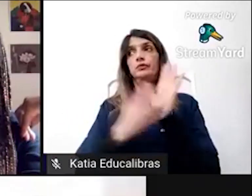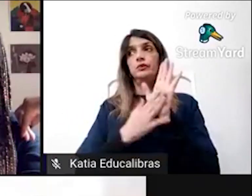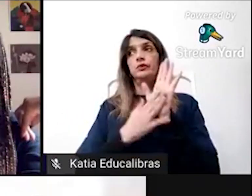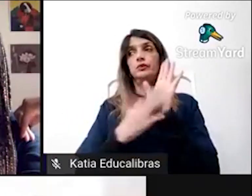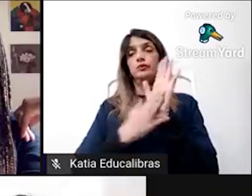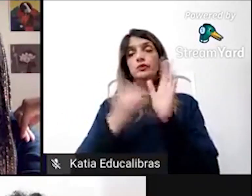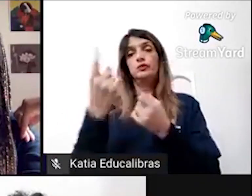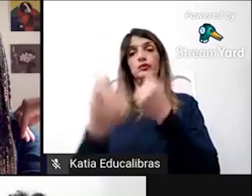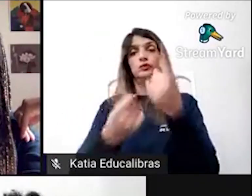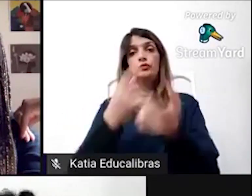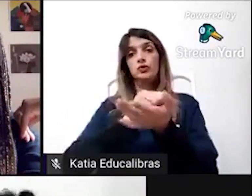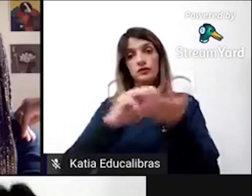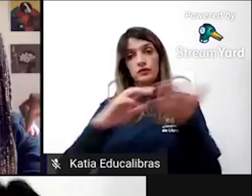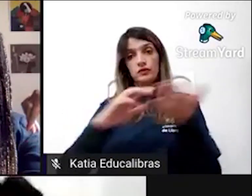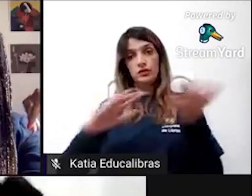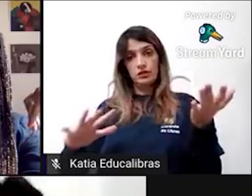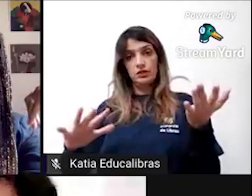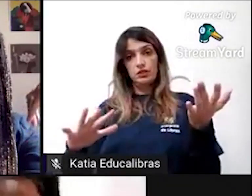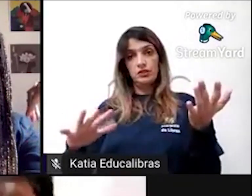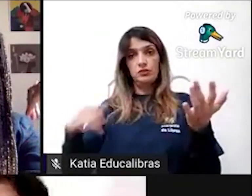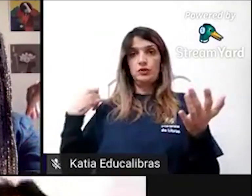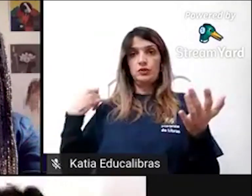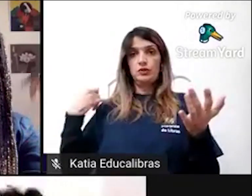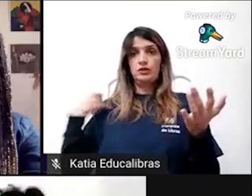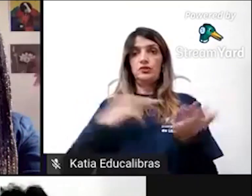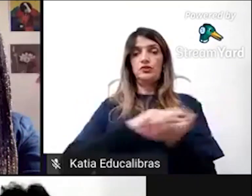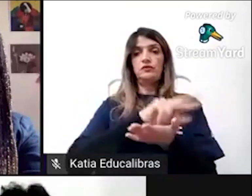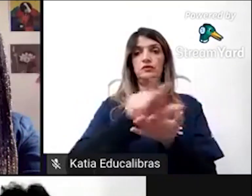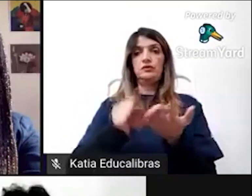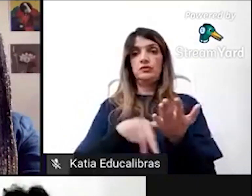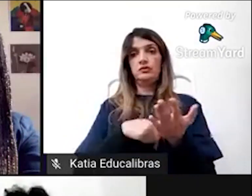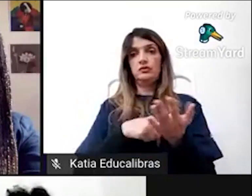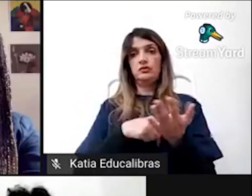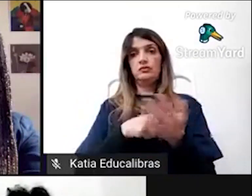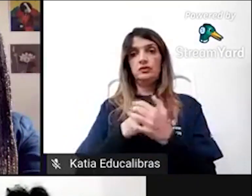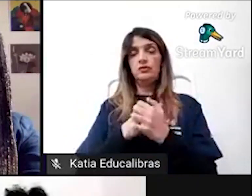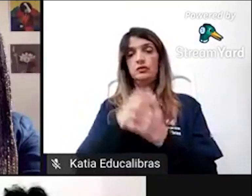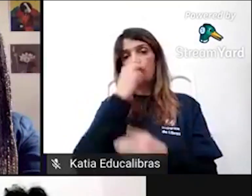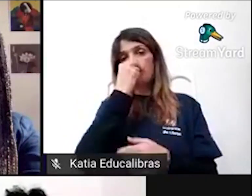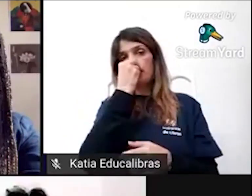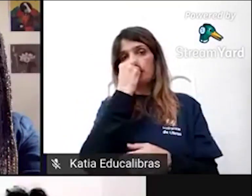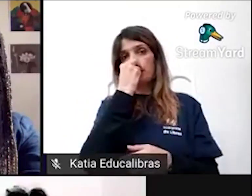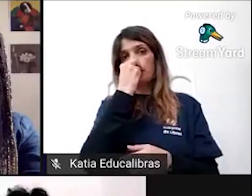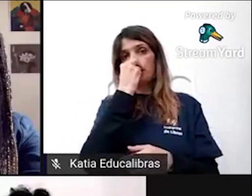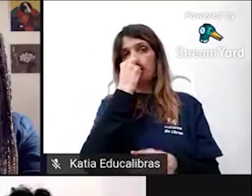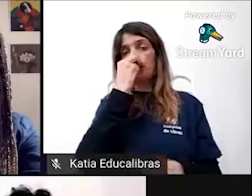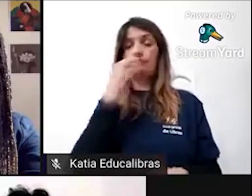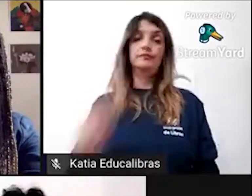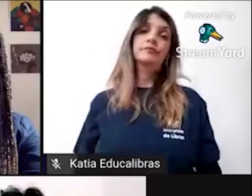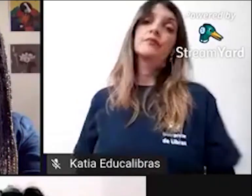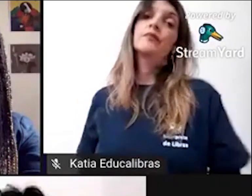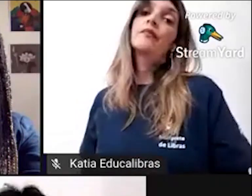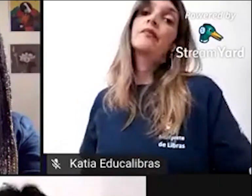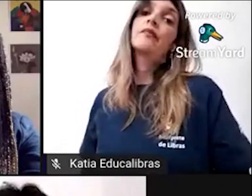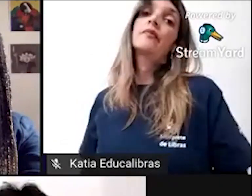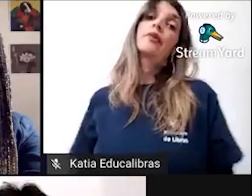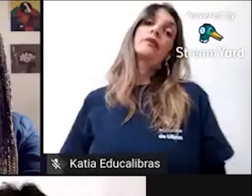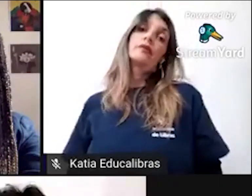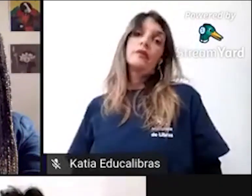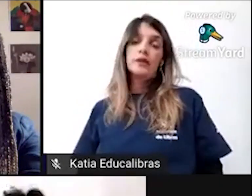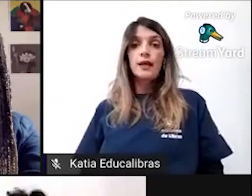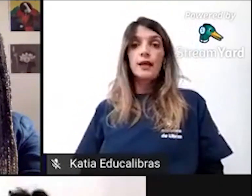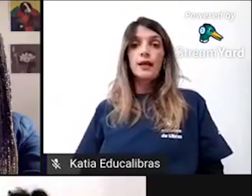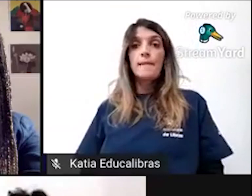atividade, inclusive, para várias idades, só como eu falei, só uma proposta, porque efetivamente a gente tem que dar